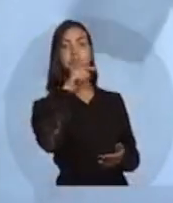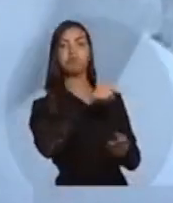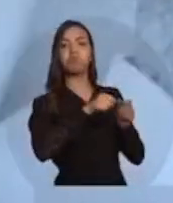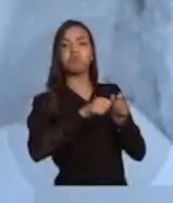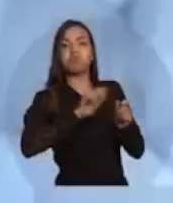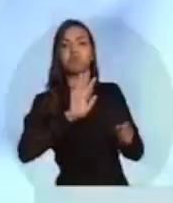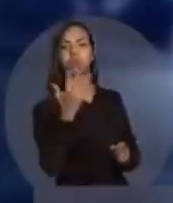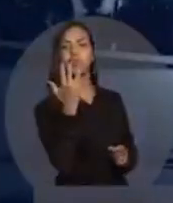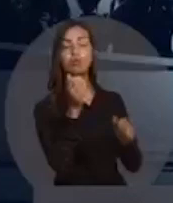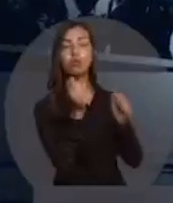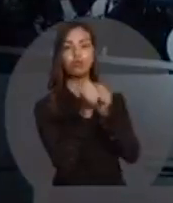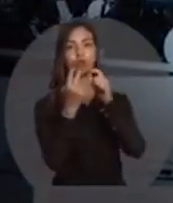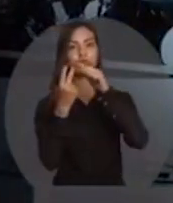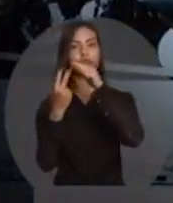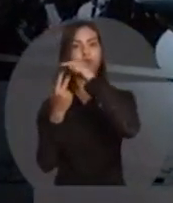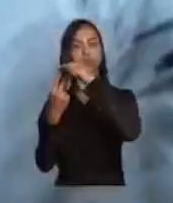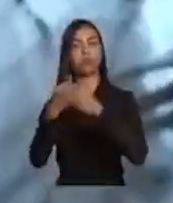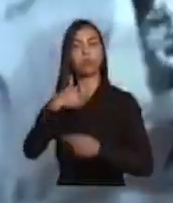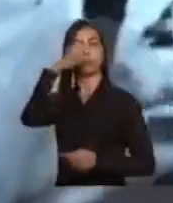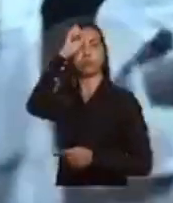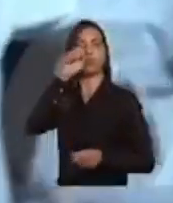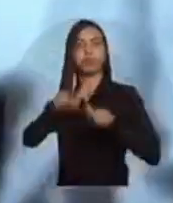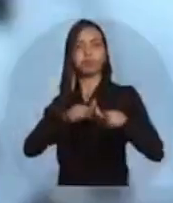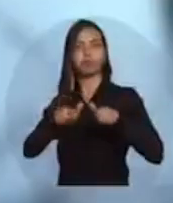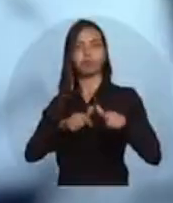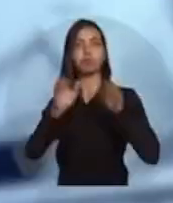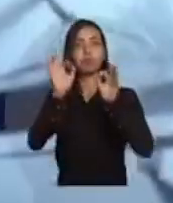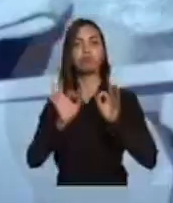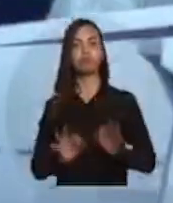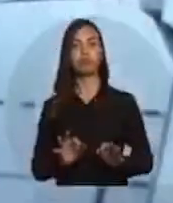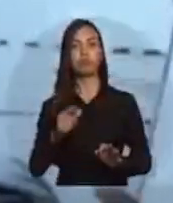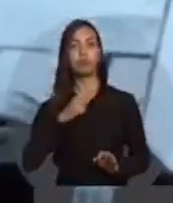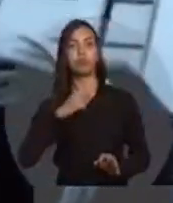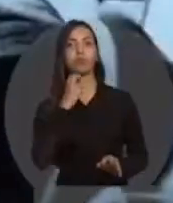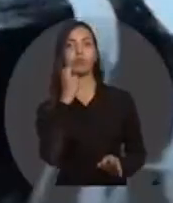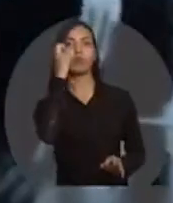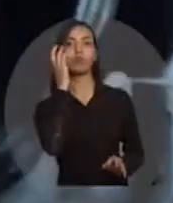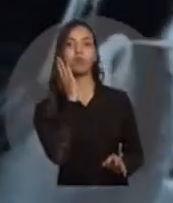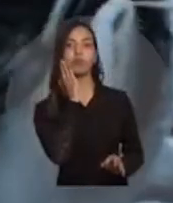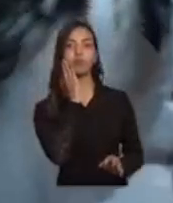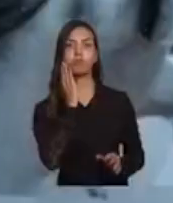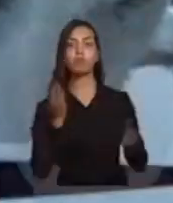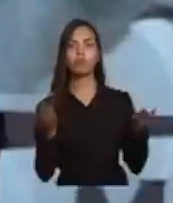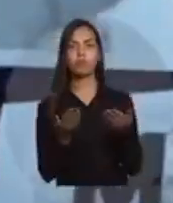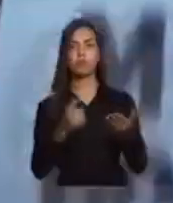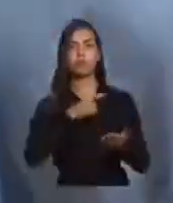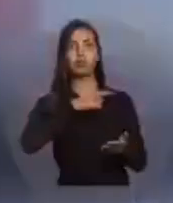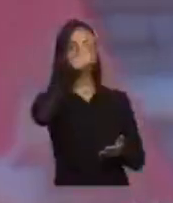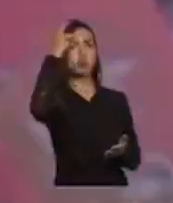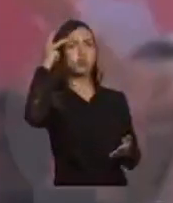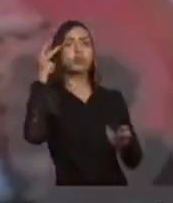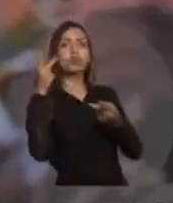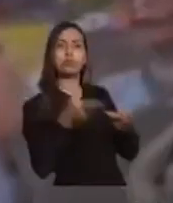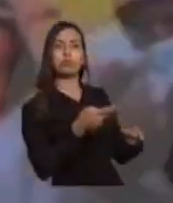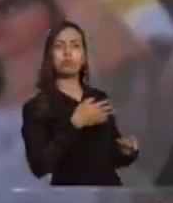fazia acontecer. Com eles, aprendi a trabalhar, ser honesto, ter vergonha na cara. Agora tem